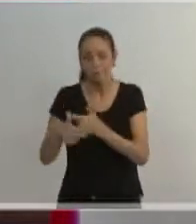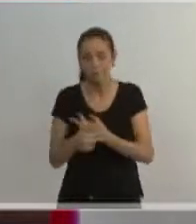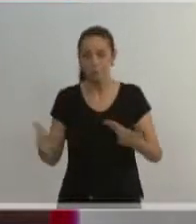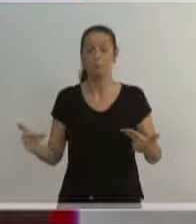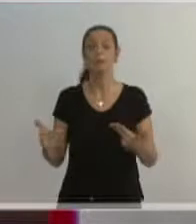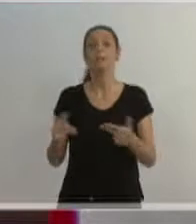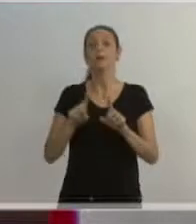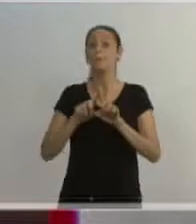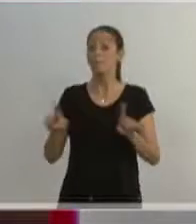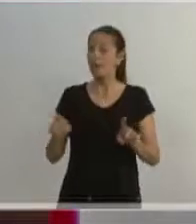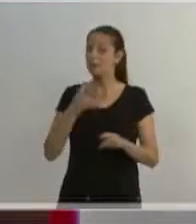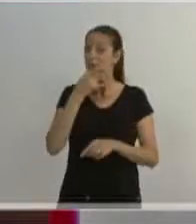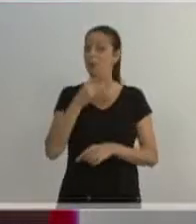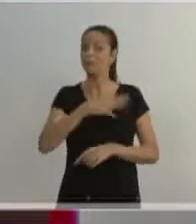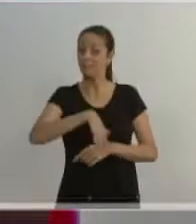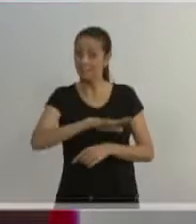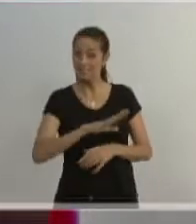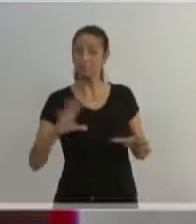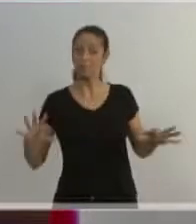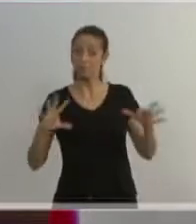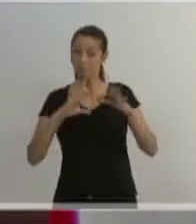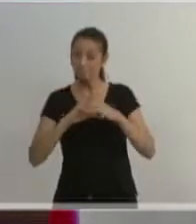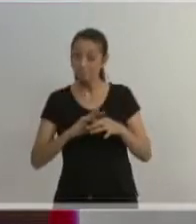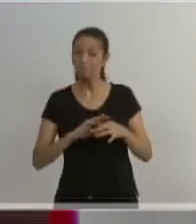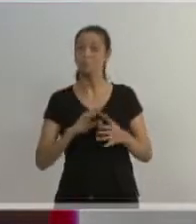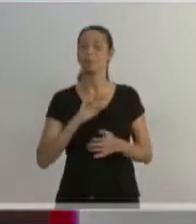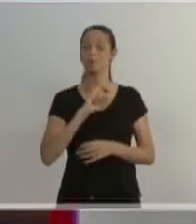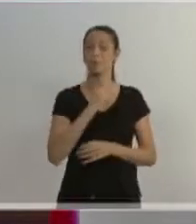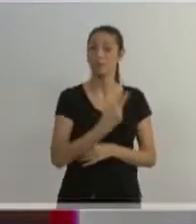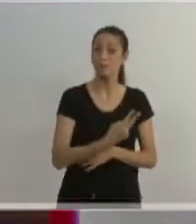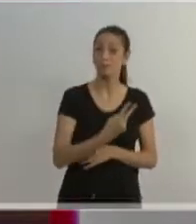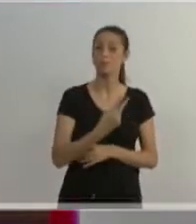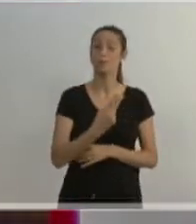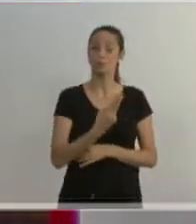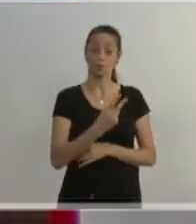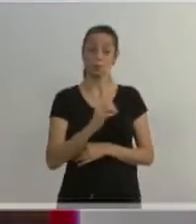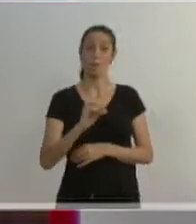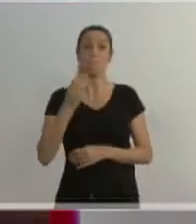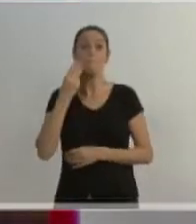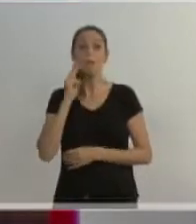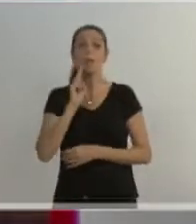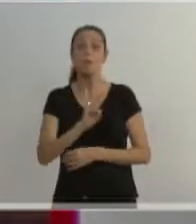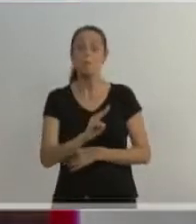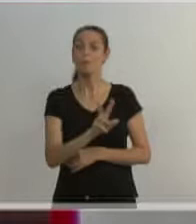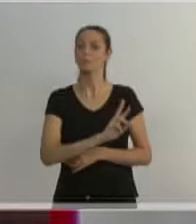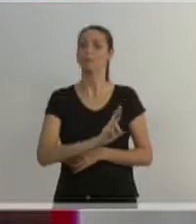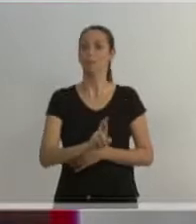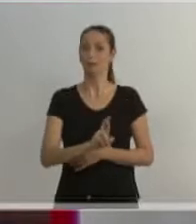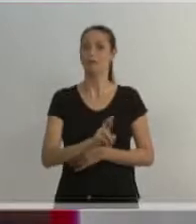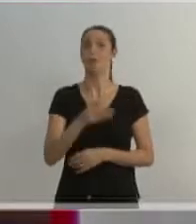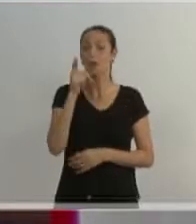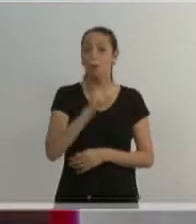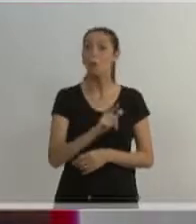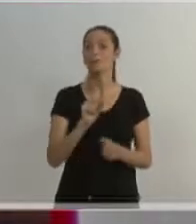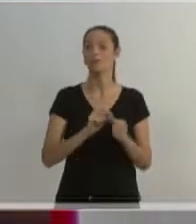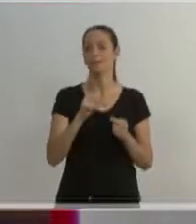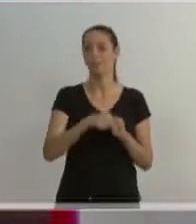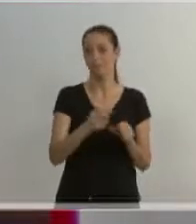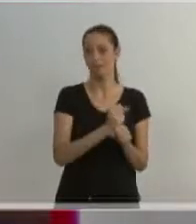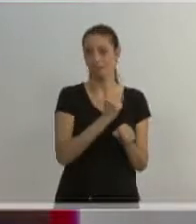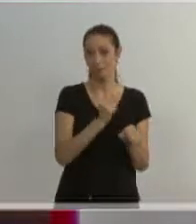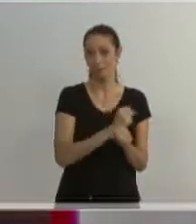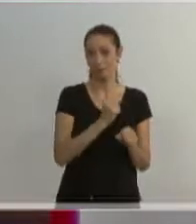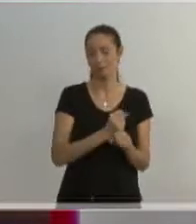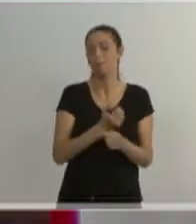é algo em torno de 200 milhões de reais isso significa vereador adriano o becker se vos irmã todos